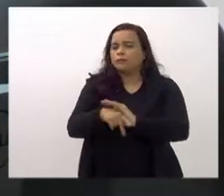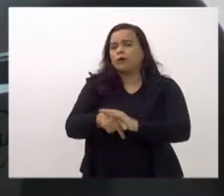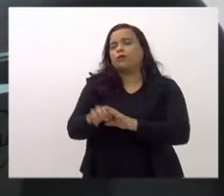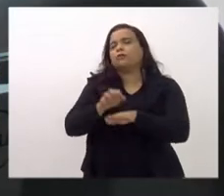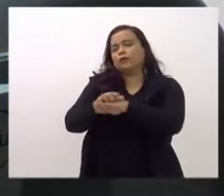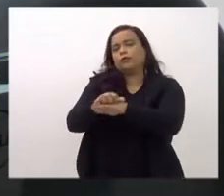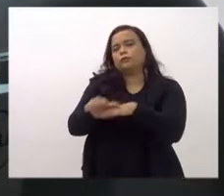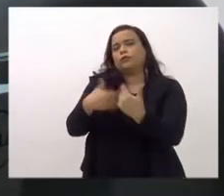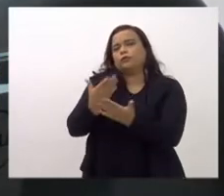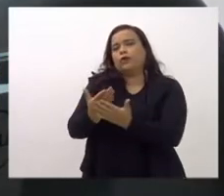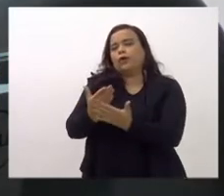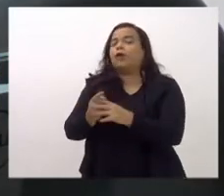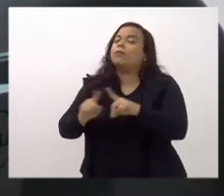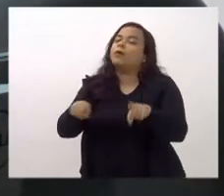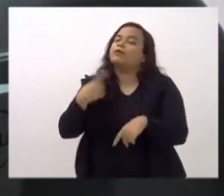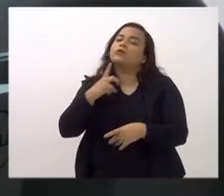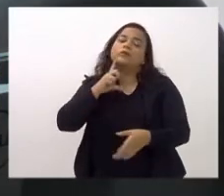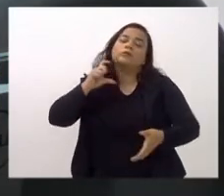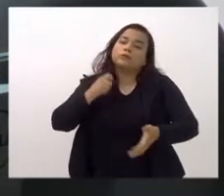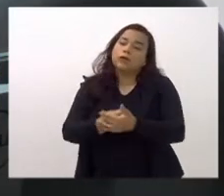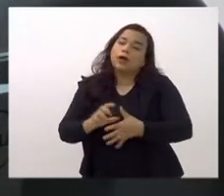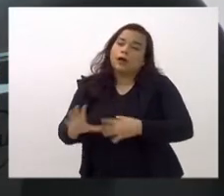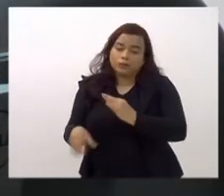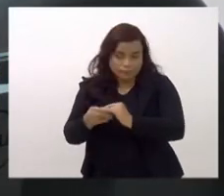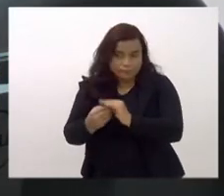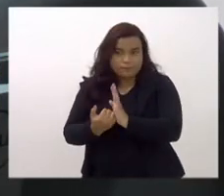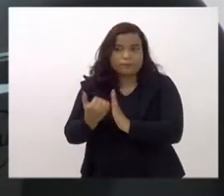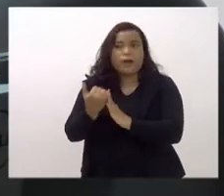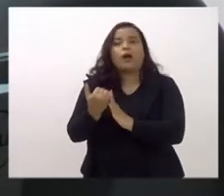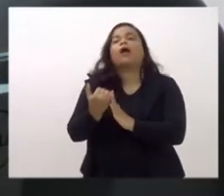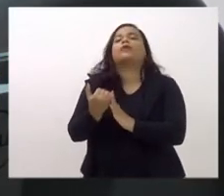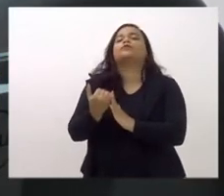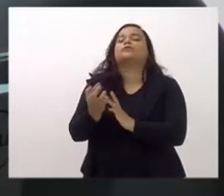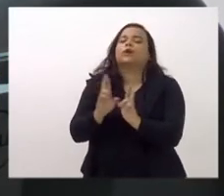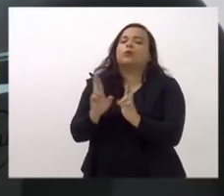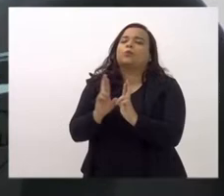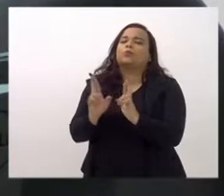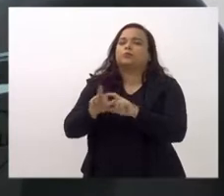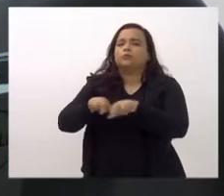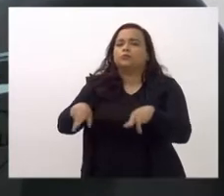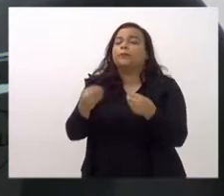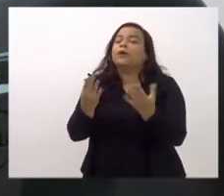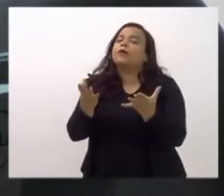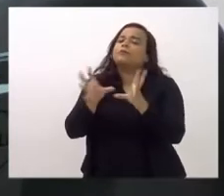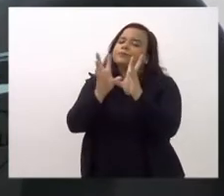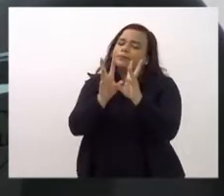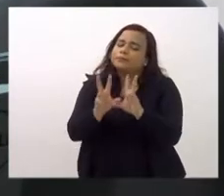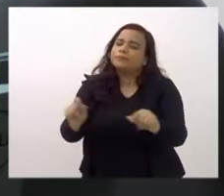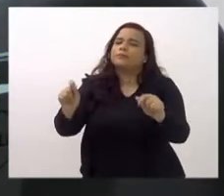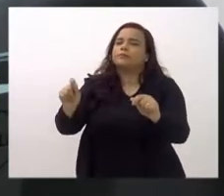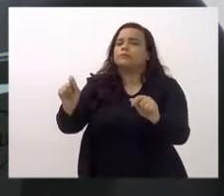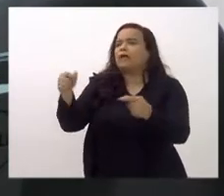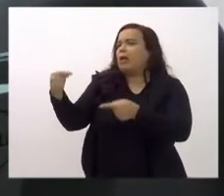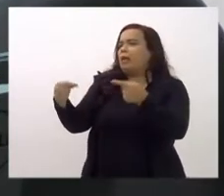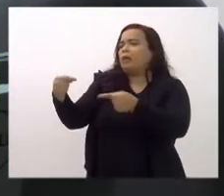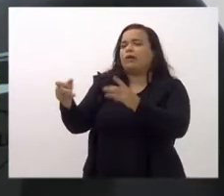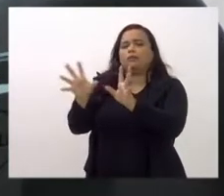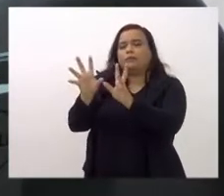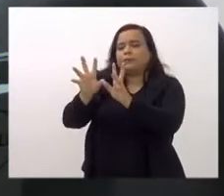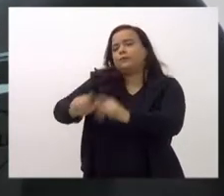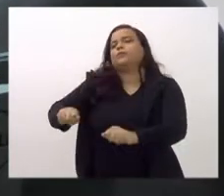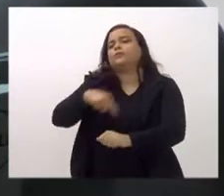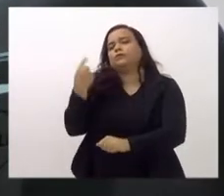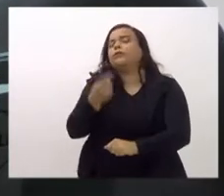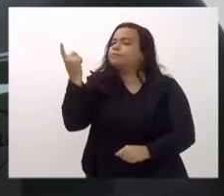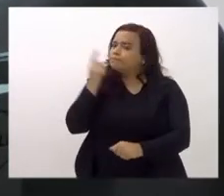transporte escolar, a gente resolveu adicionar mais uma fonte de recursos para sanar qualquer questionamento e termos,